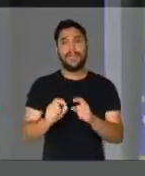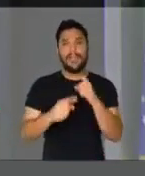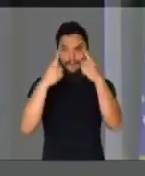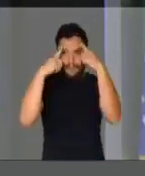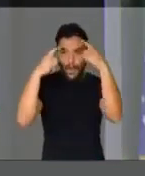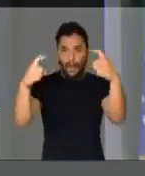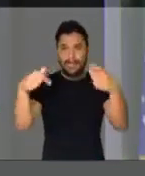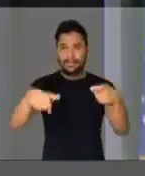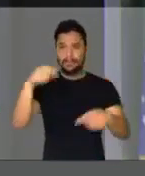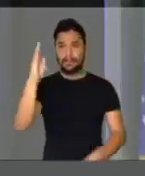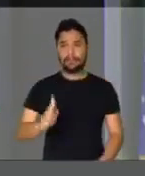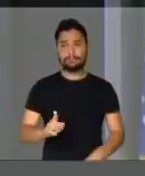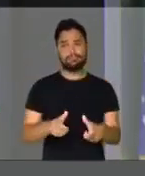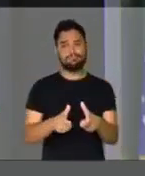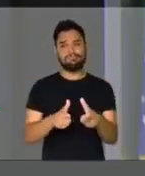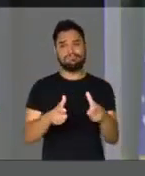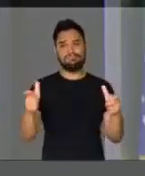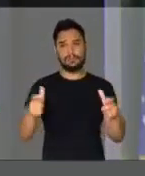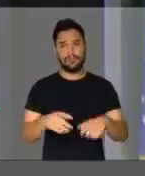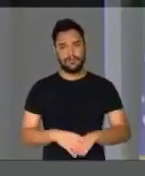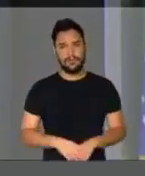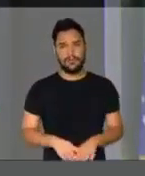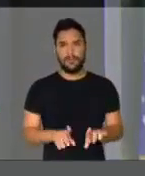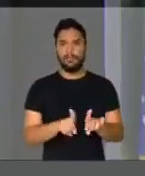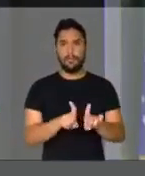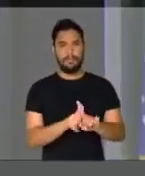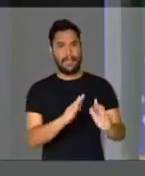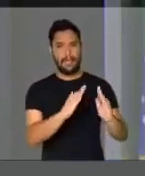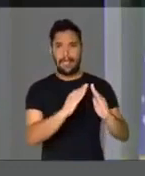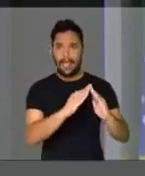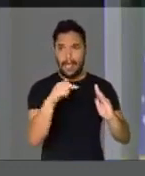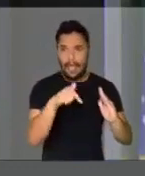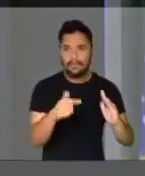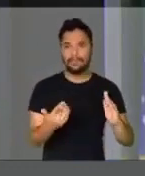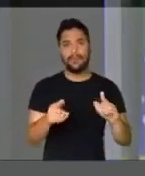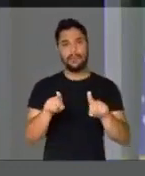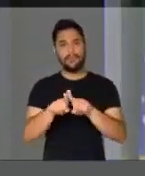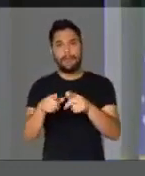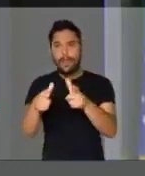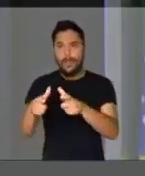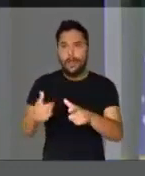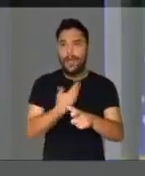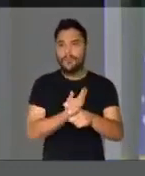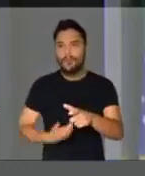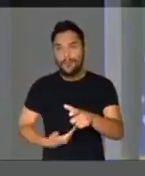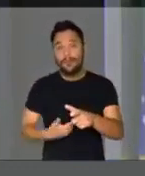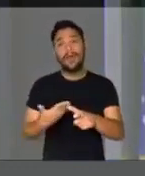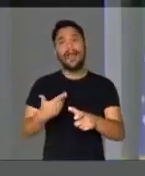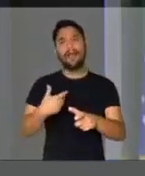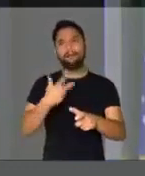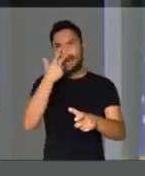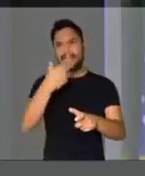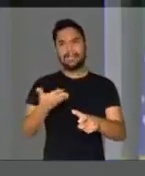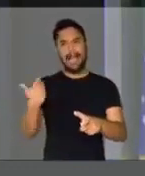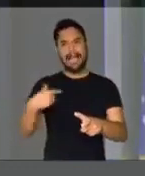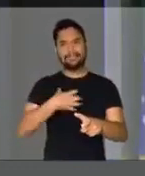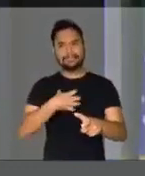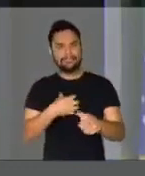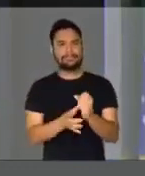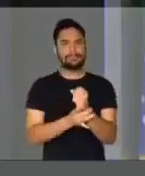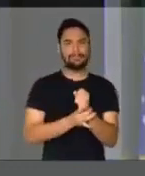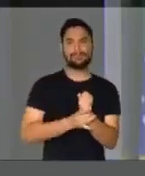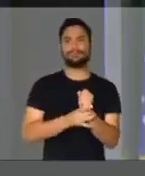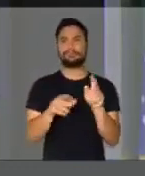generalizada. Os espaços públicos e as residências, presumidamente ambientes de confraternização, trabalho,